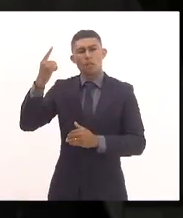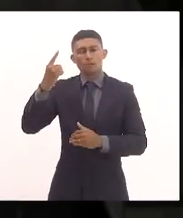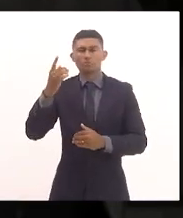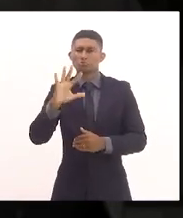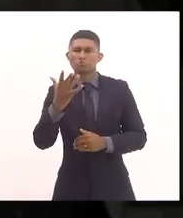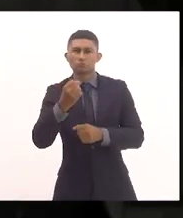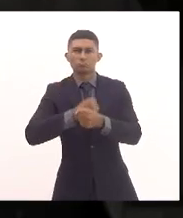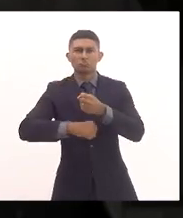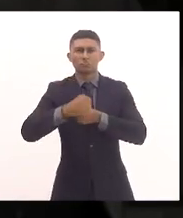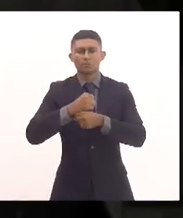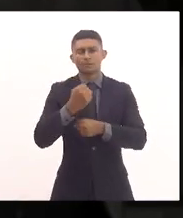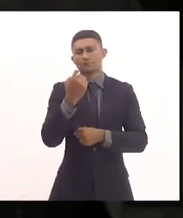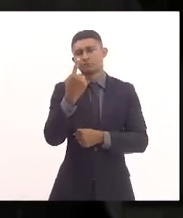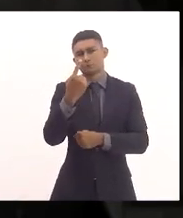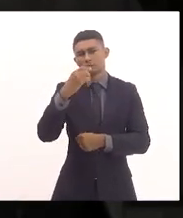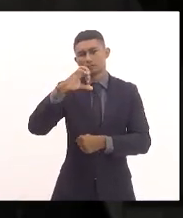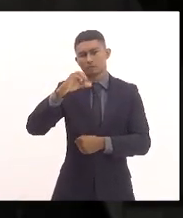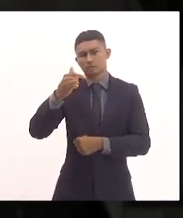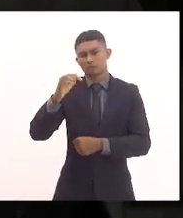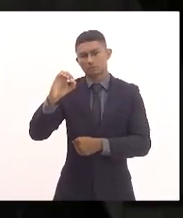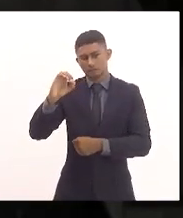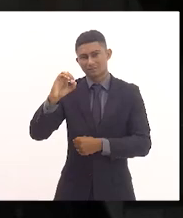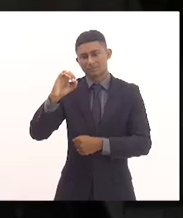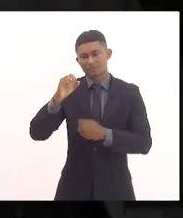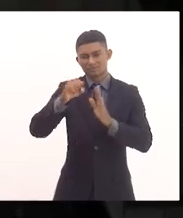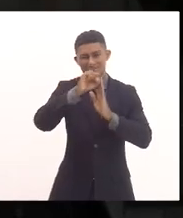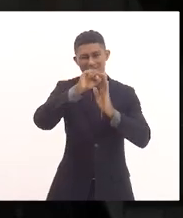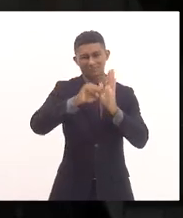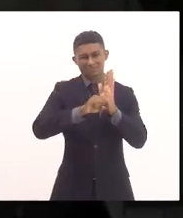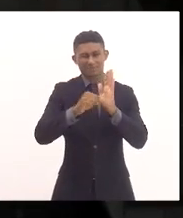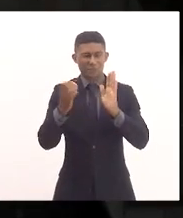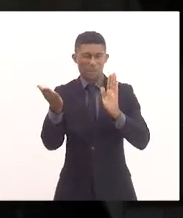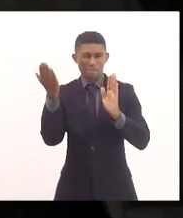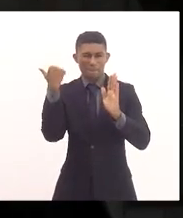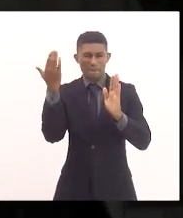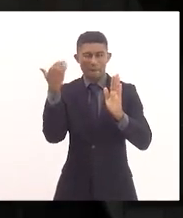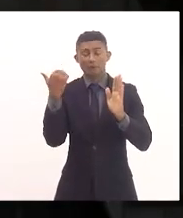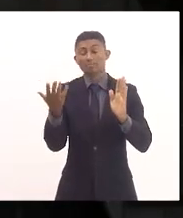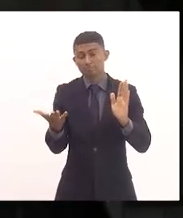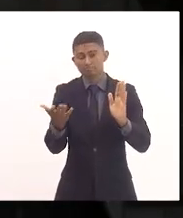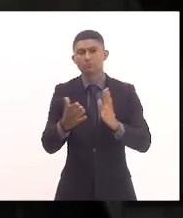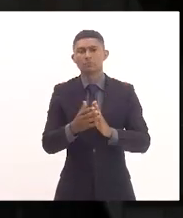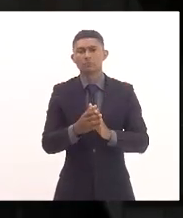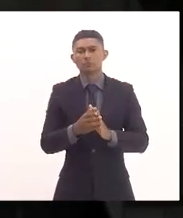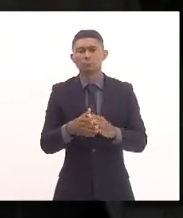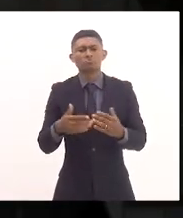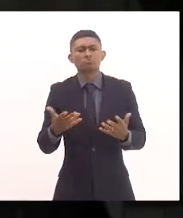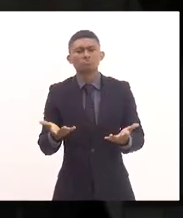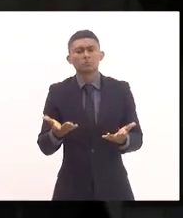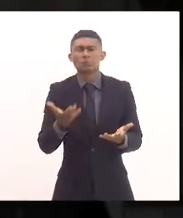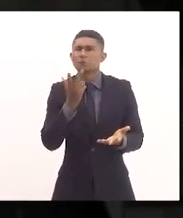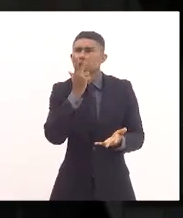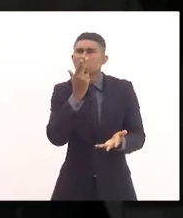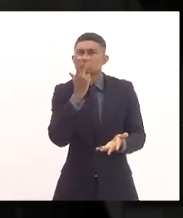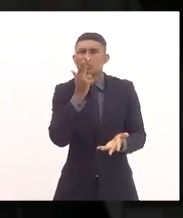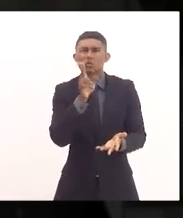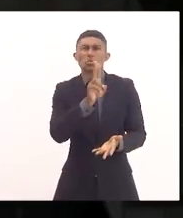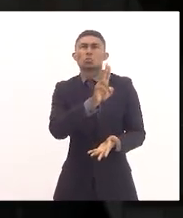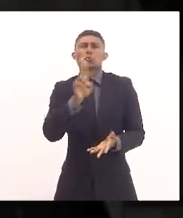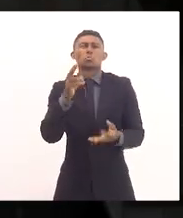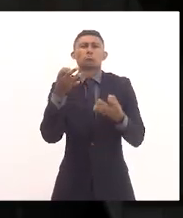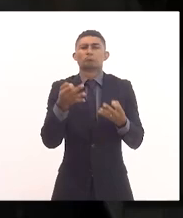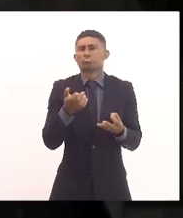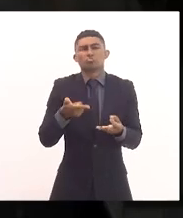anos 70 do século passado, sob uma denominação ainda difusa de